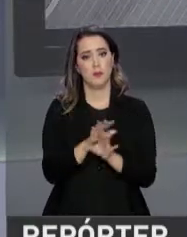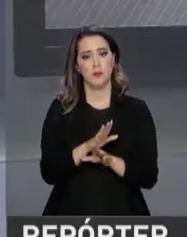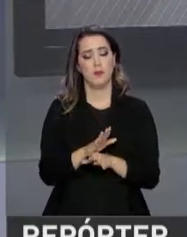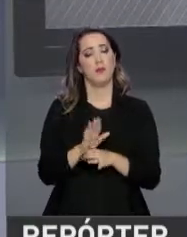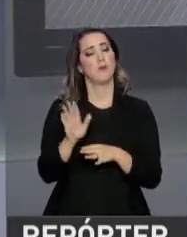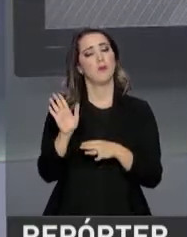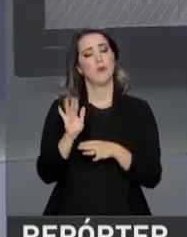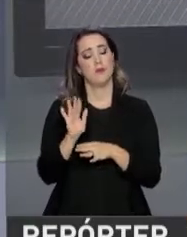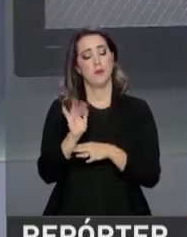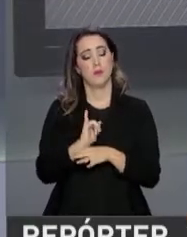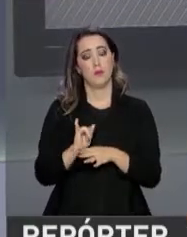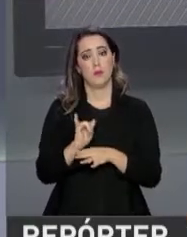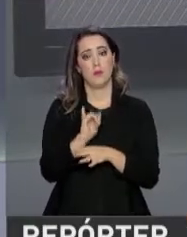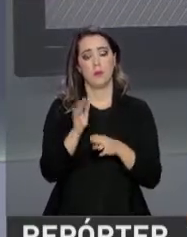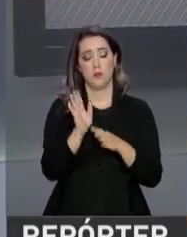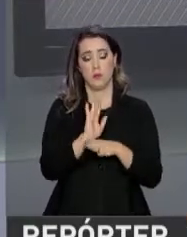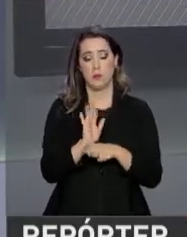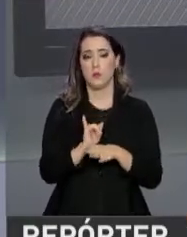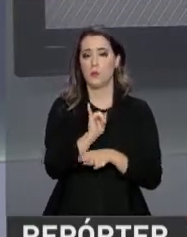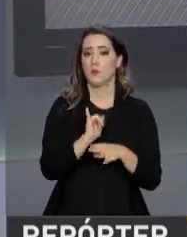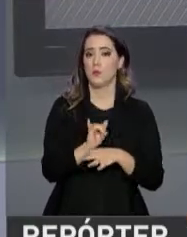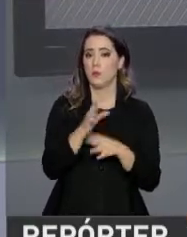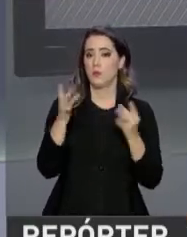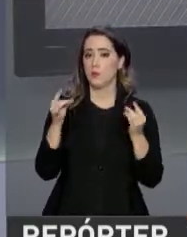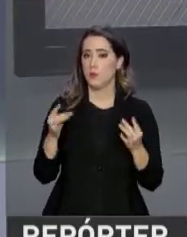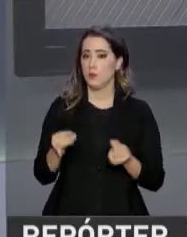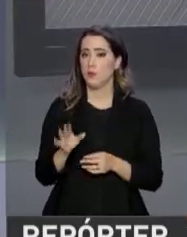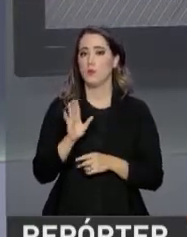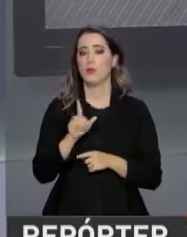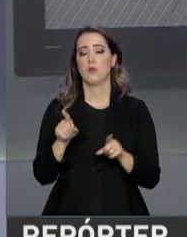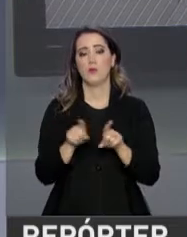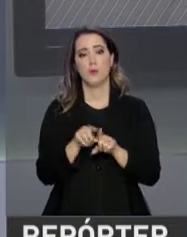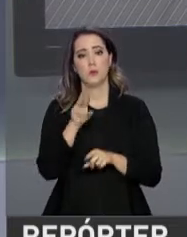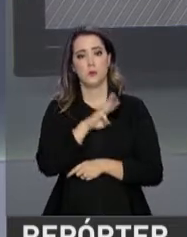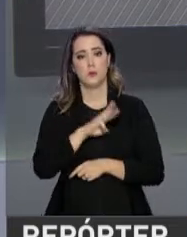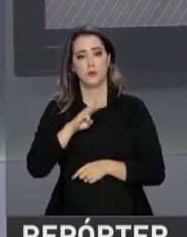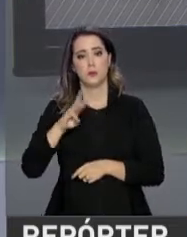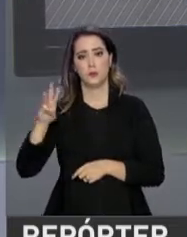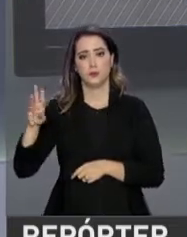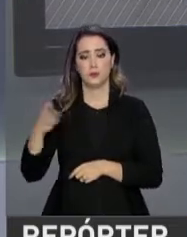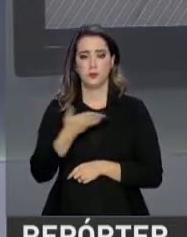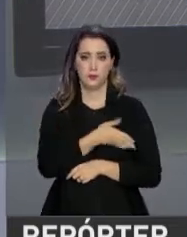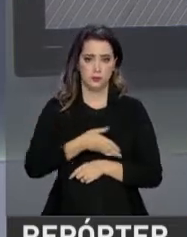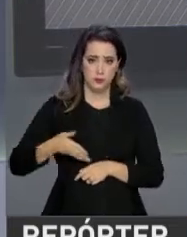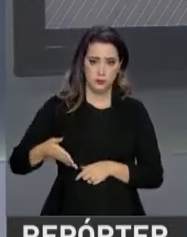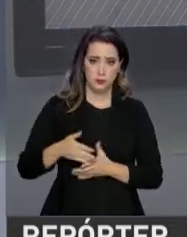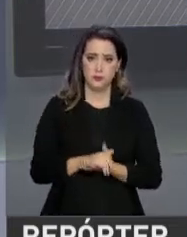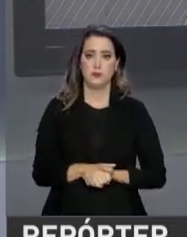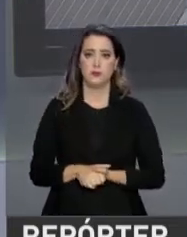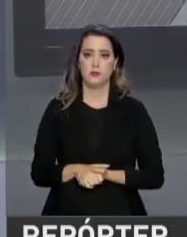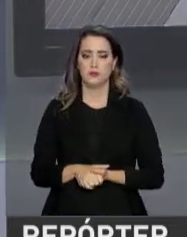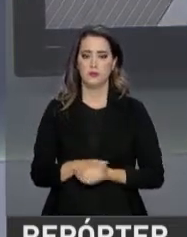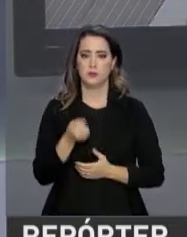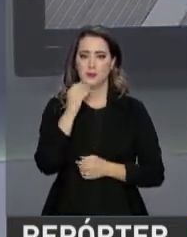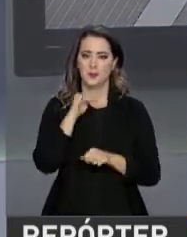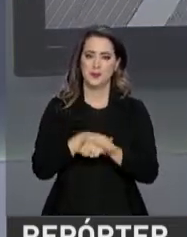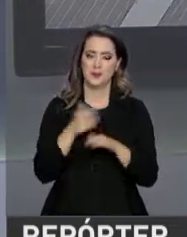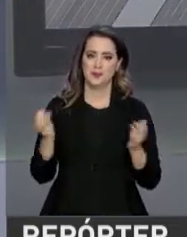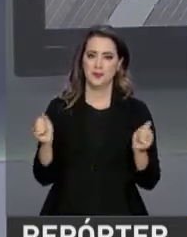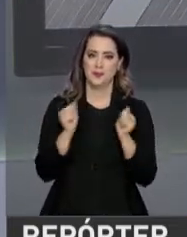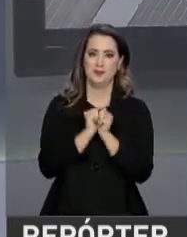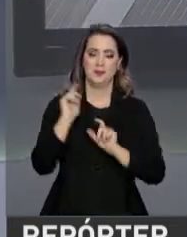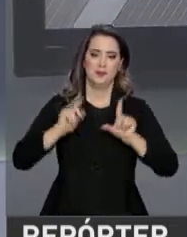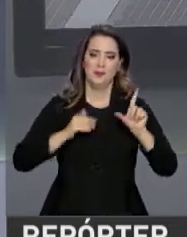você pode rever as reportagens no youtube toda a nossa programação também está na página da nbr na internet uma ótima noite